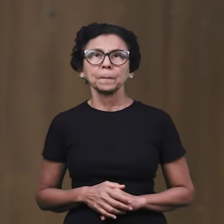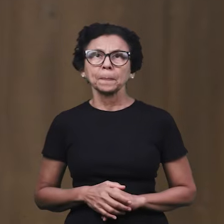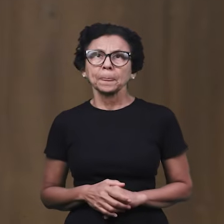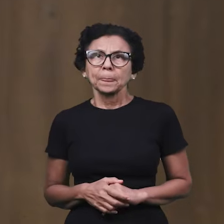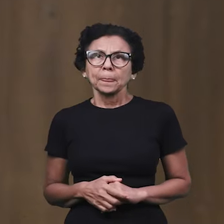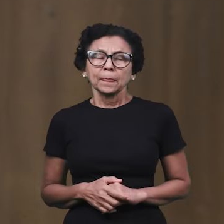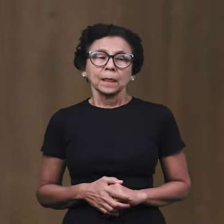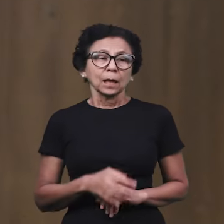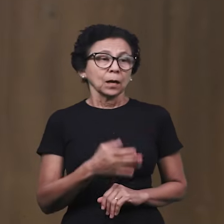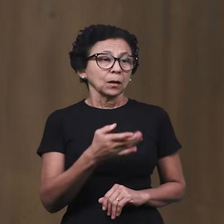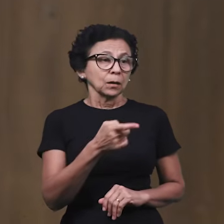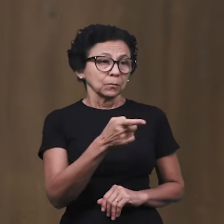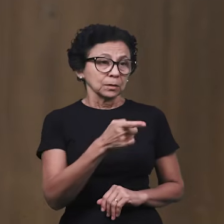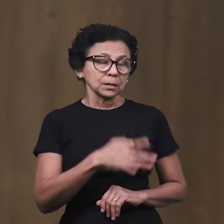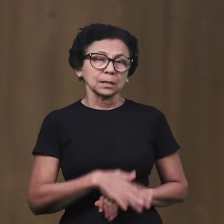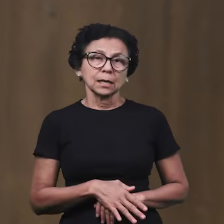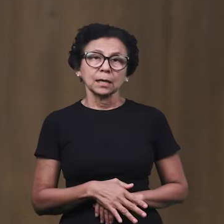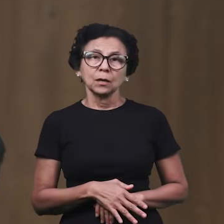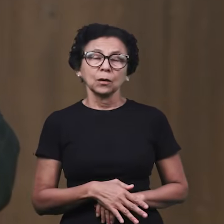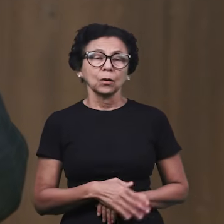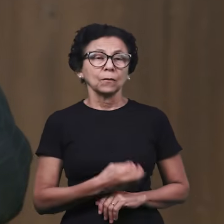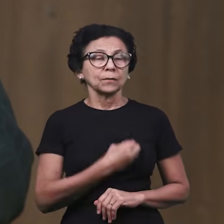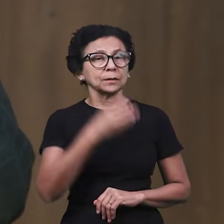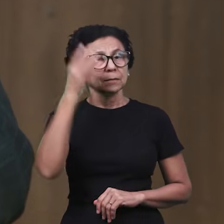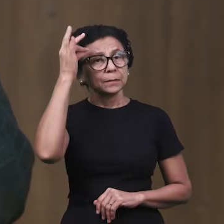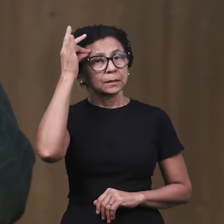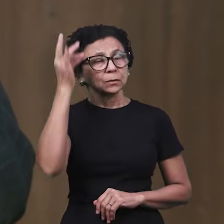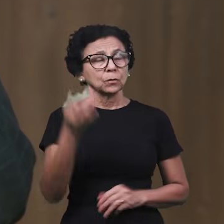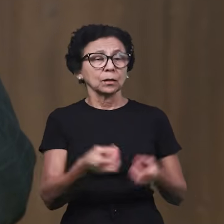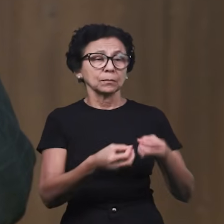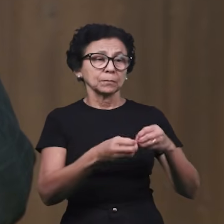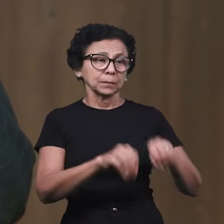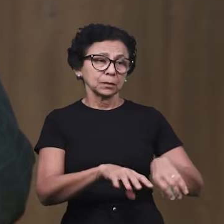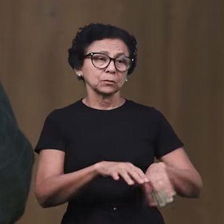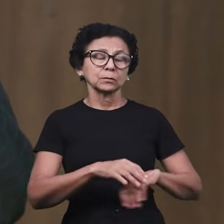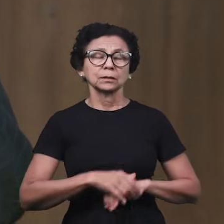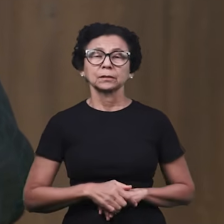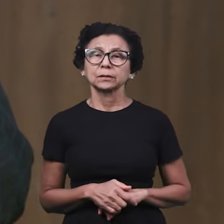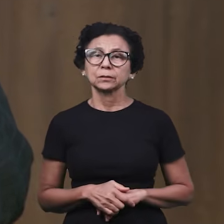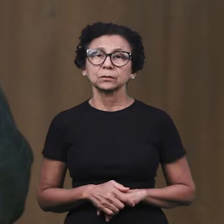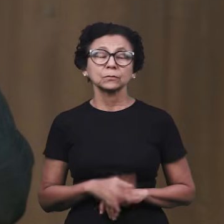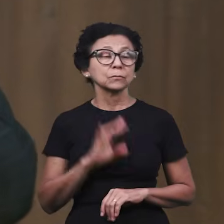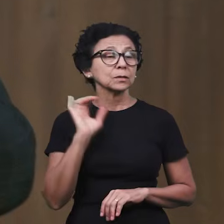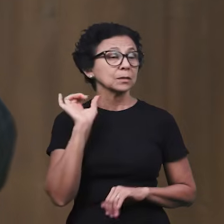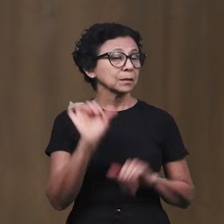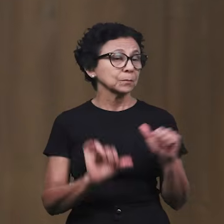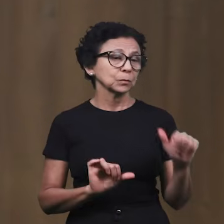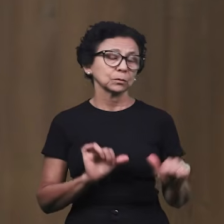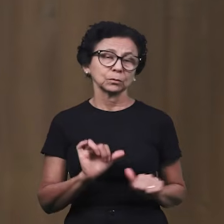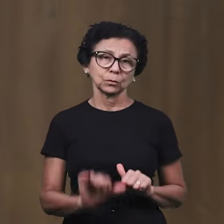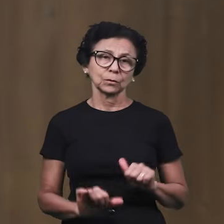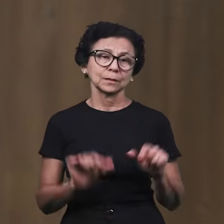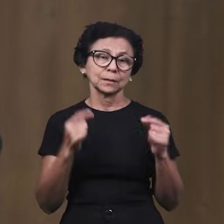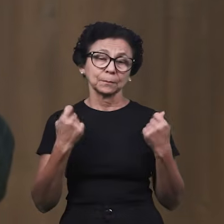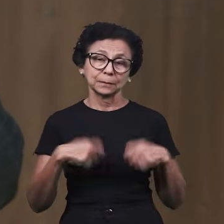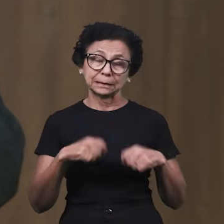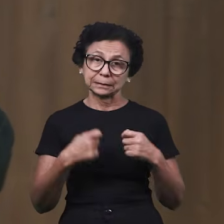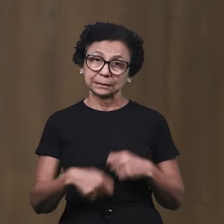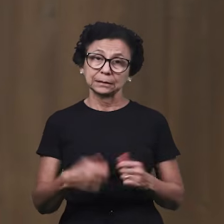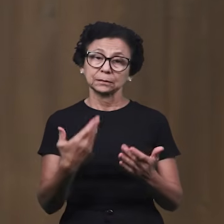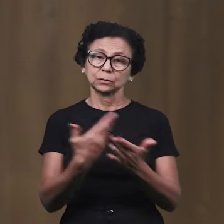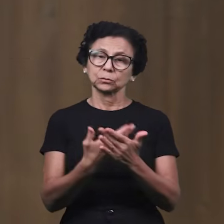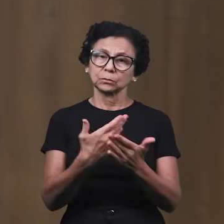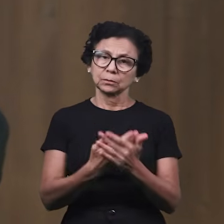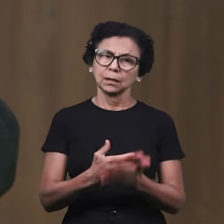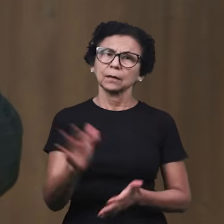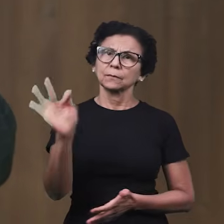você já está sendo prejudicado. A sua vida espiritual já não está mais a mesma. Você precisa fazer a faculdade, você